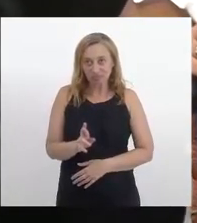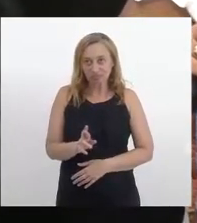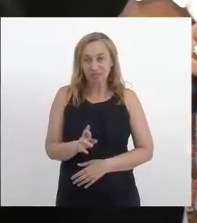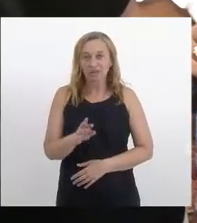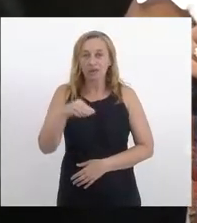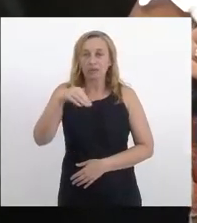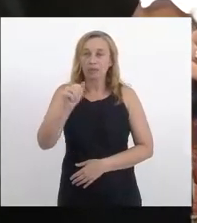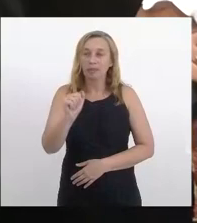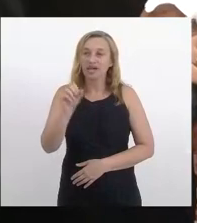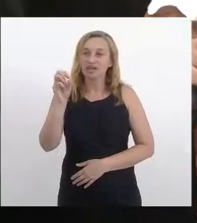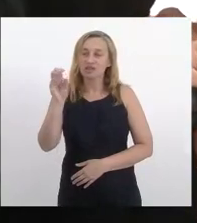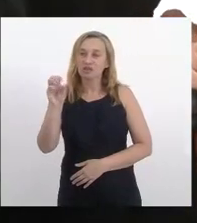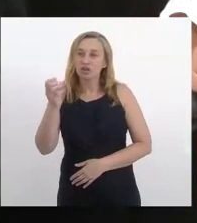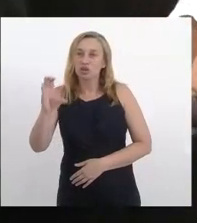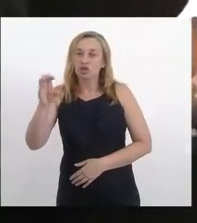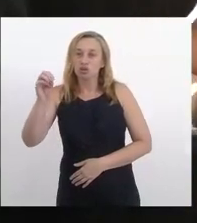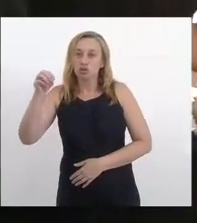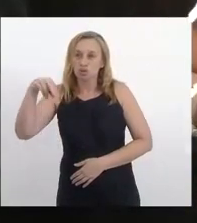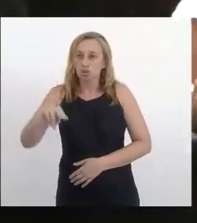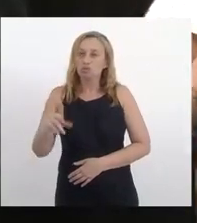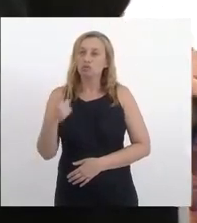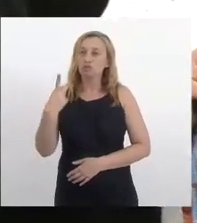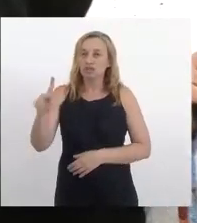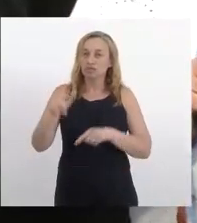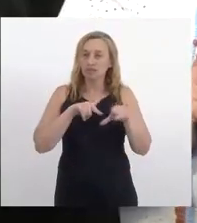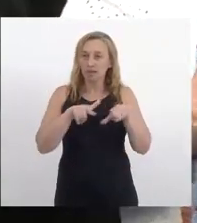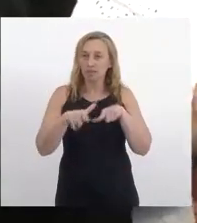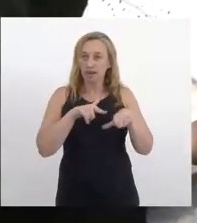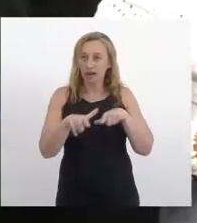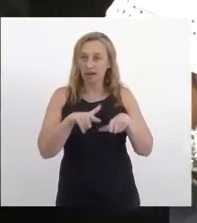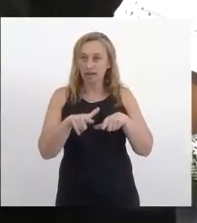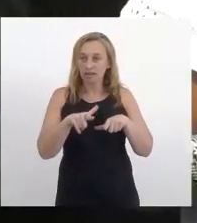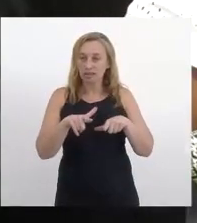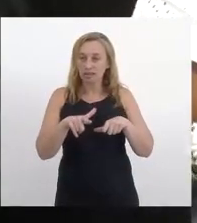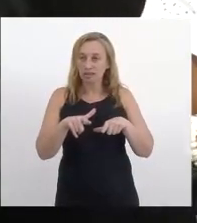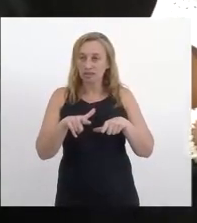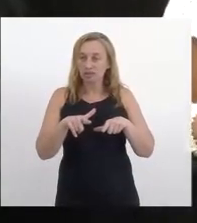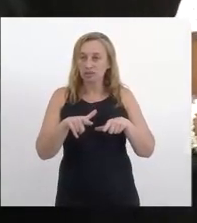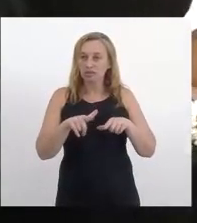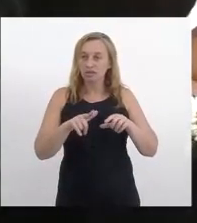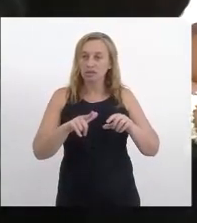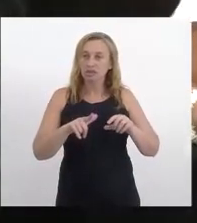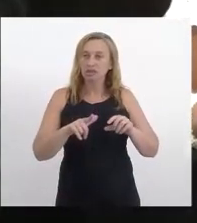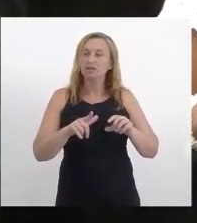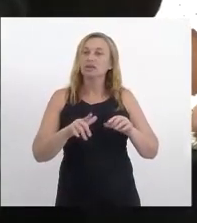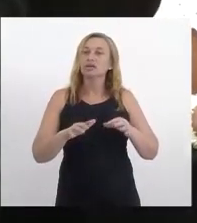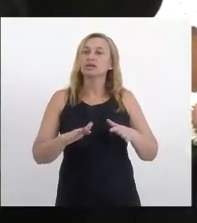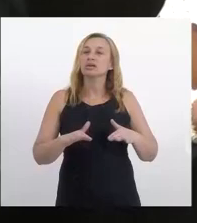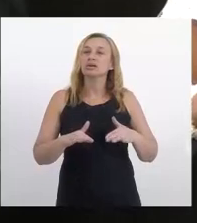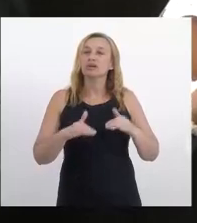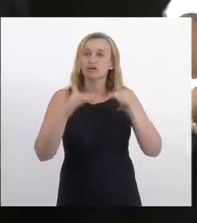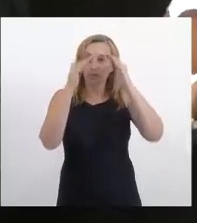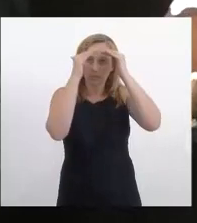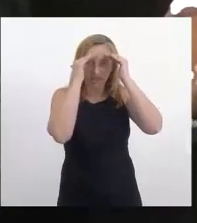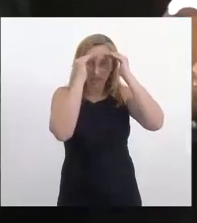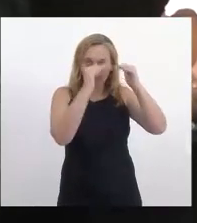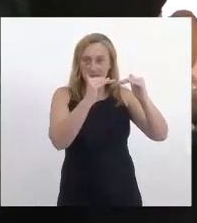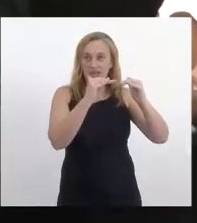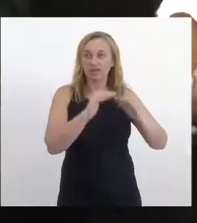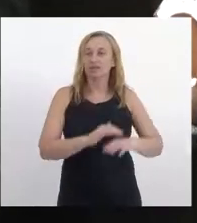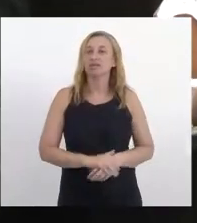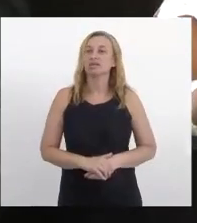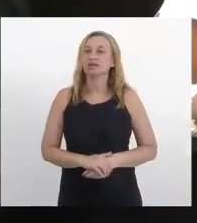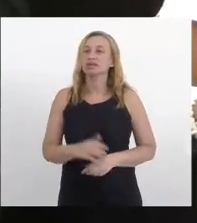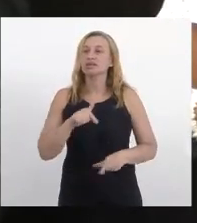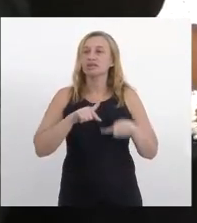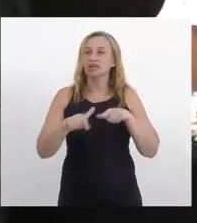maçom tem o seu dever, que estamos buscando cumprir a contento por ordem do nosso grão-mestre.